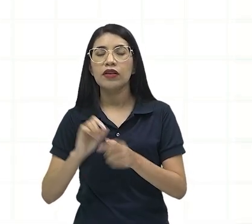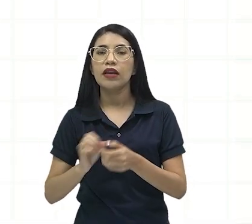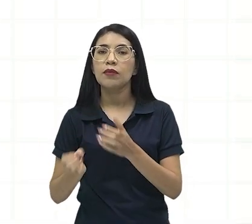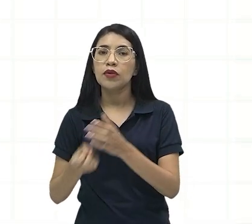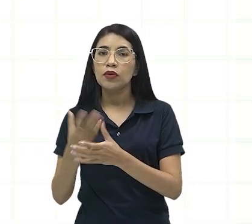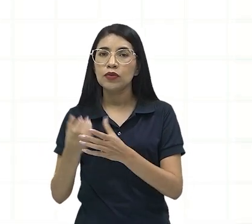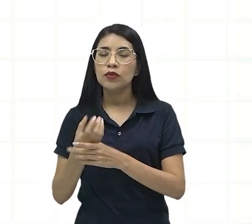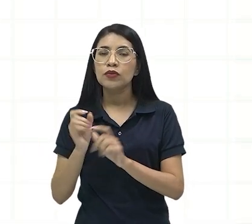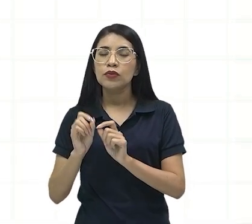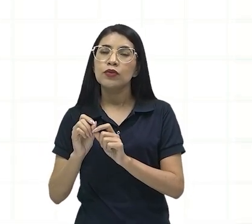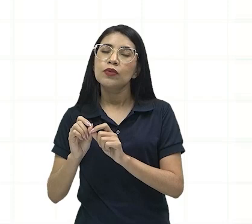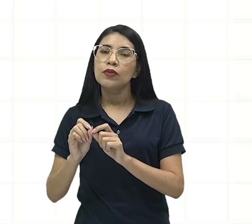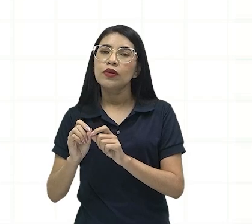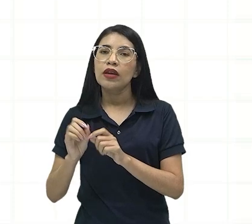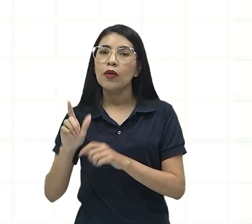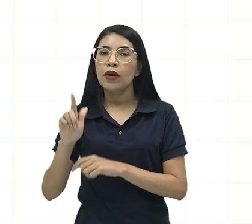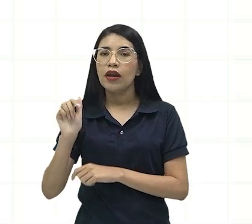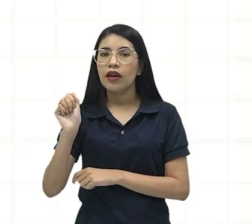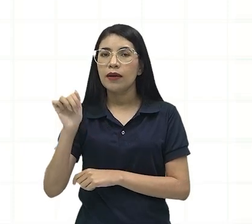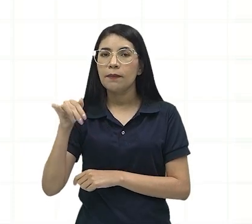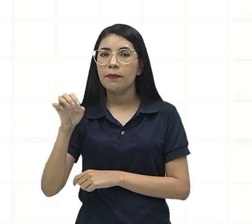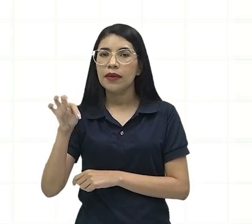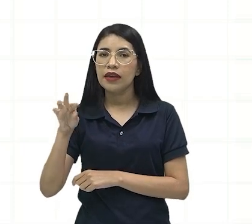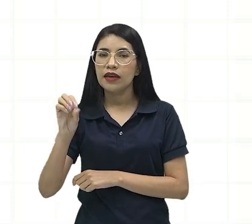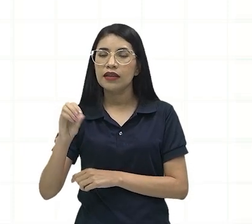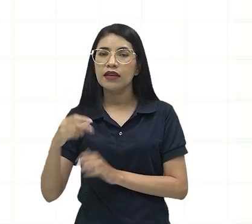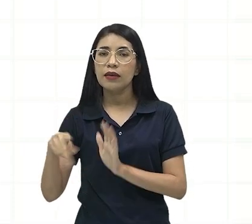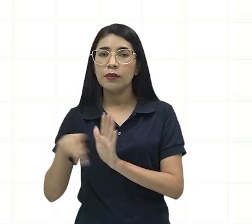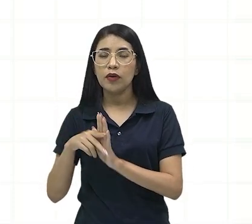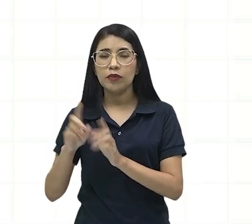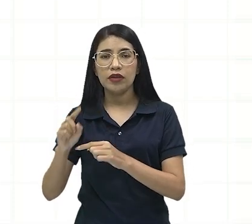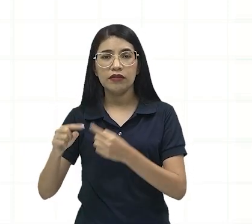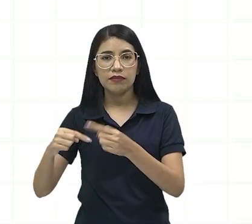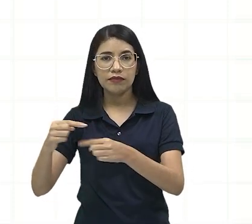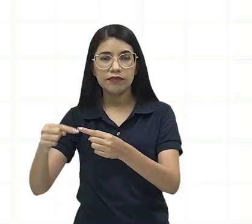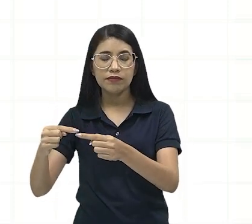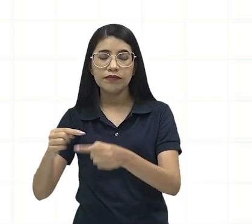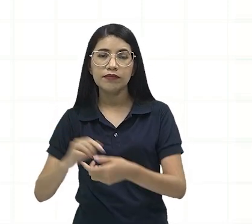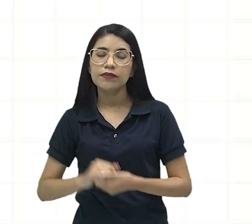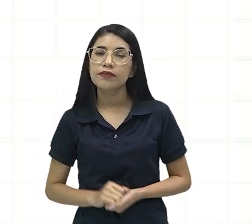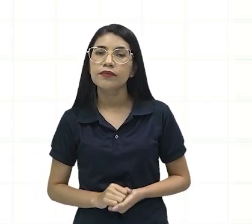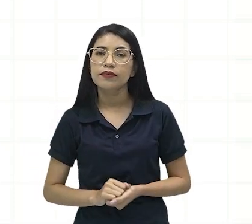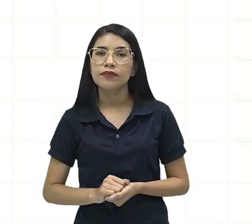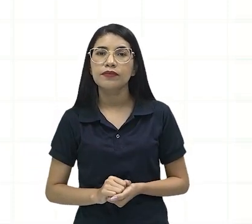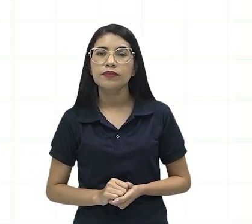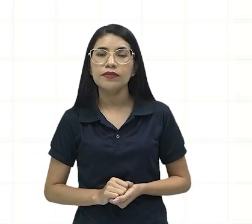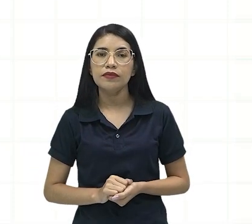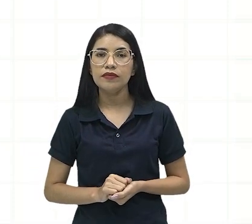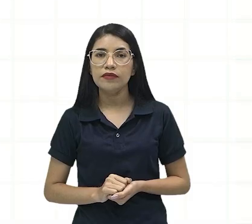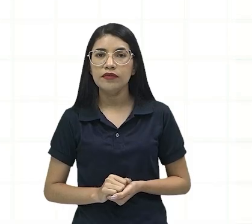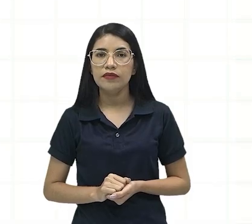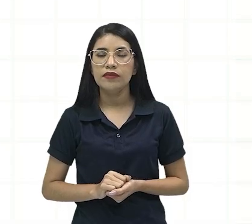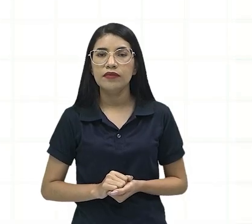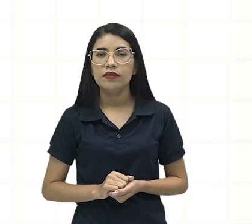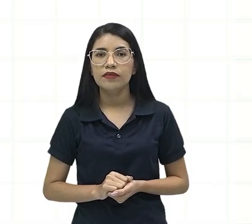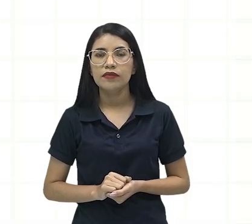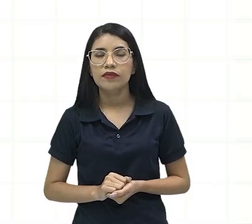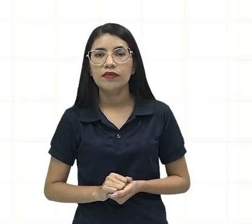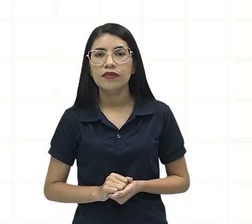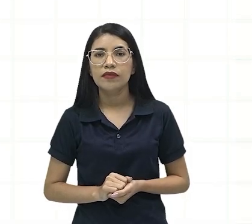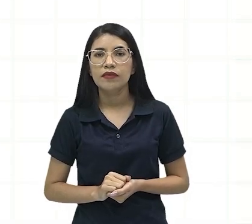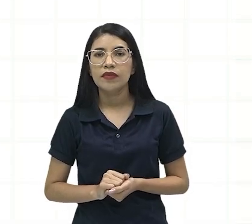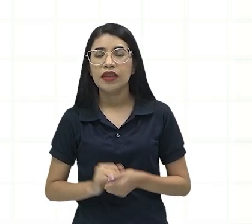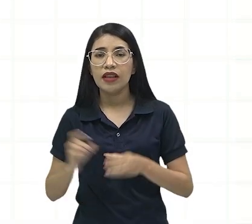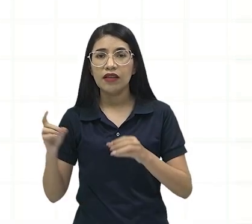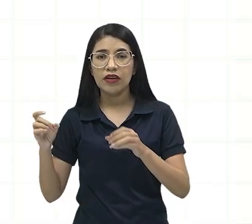de gametas, que são as chamadas células reprodutivas, né? Em que elas vão, a